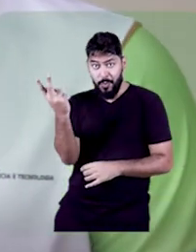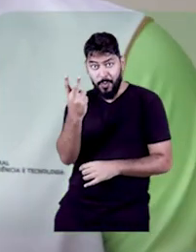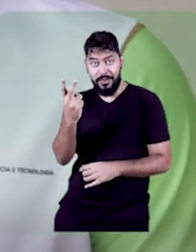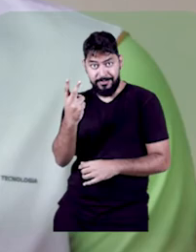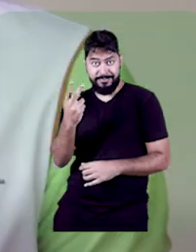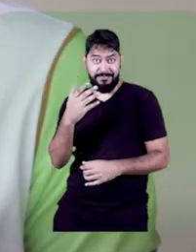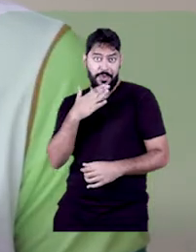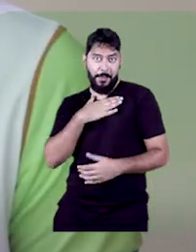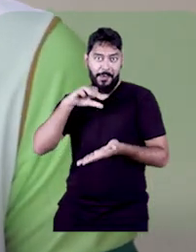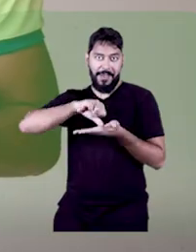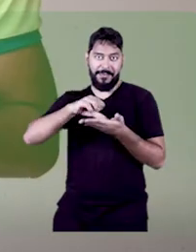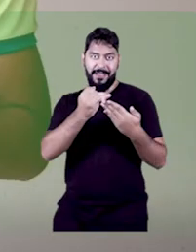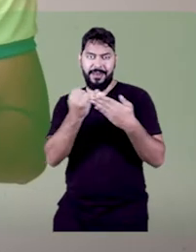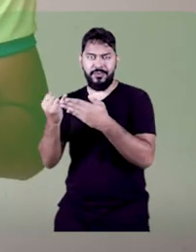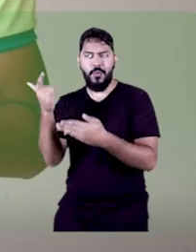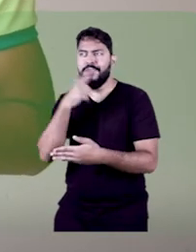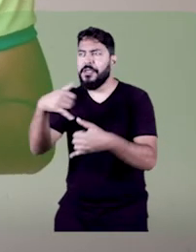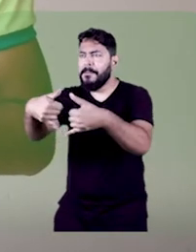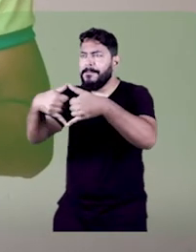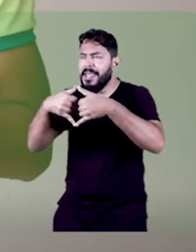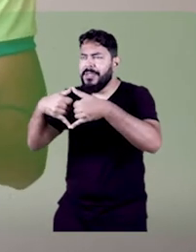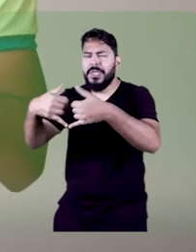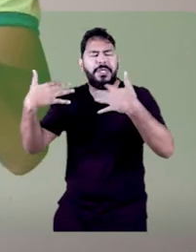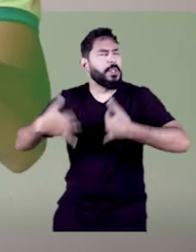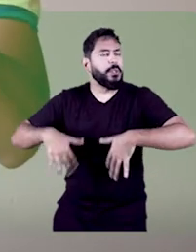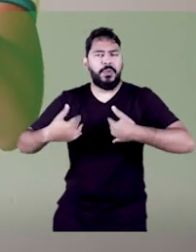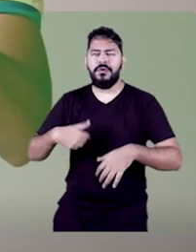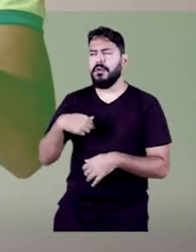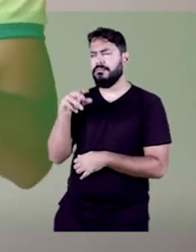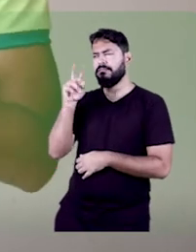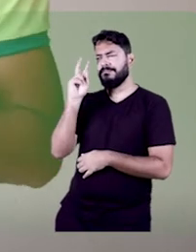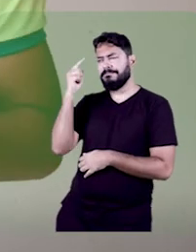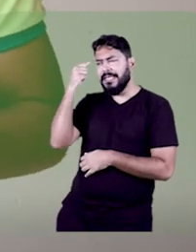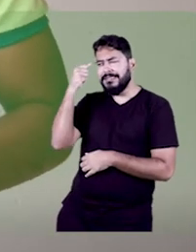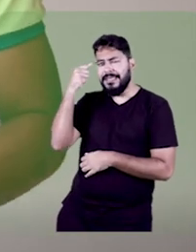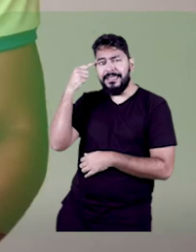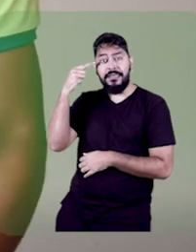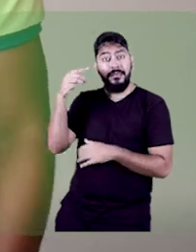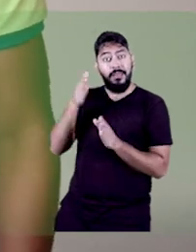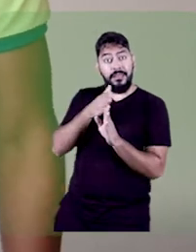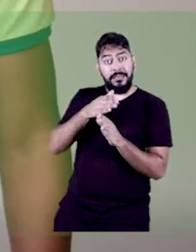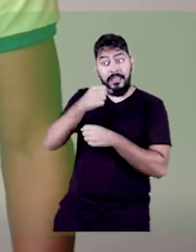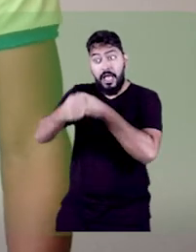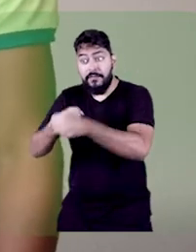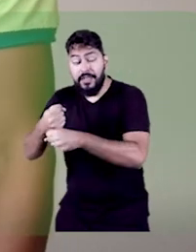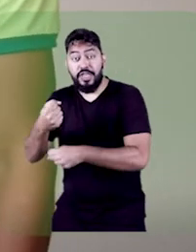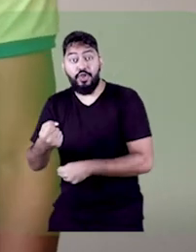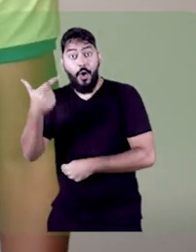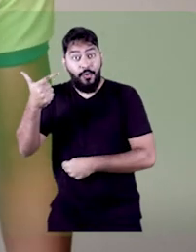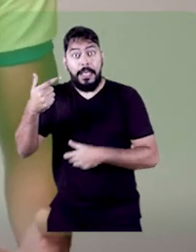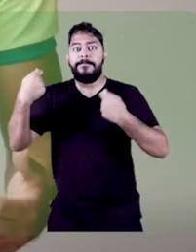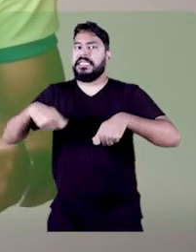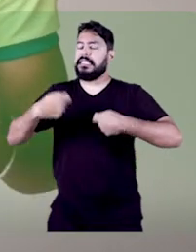amigas do meu campus Igaraçu que ganharam o prêmio. Então eu falei, olhei para elas, mirei e falei, poxa, na 12ª edição, eu tenho que estar